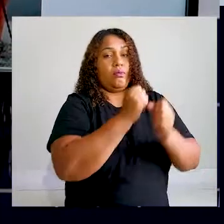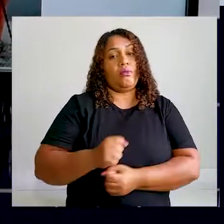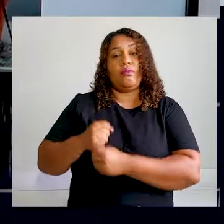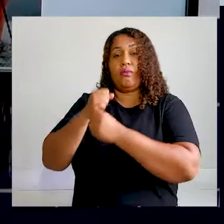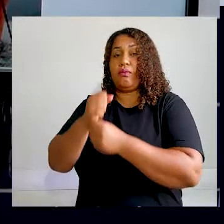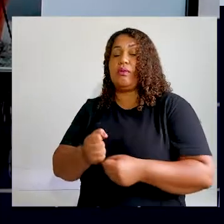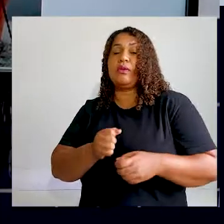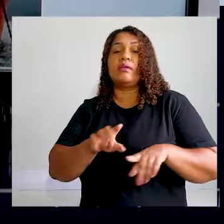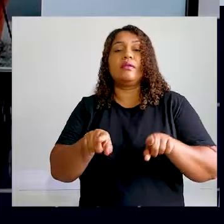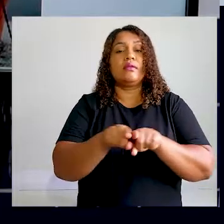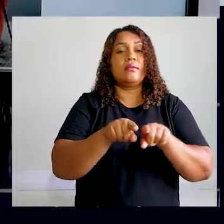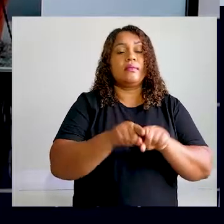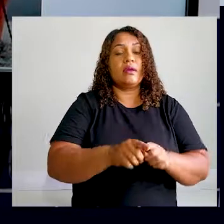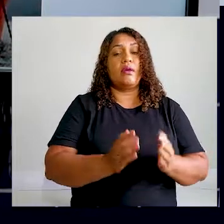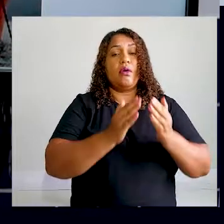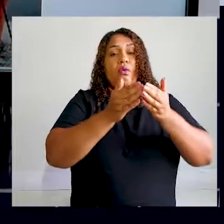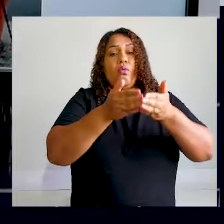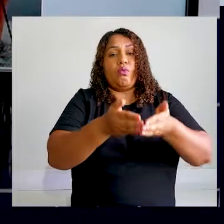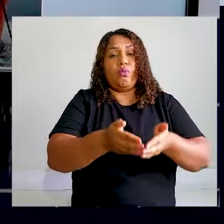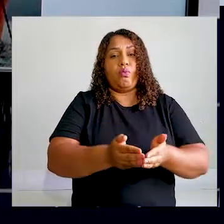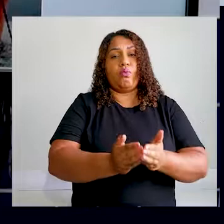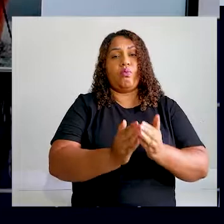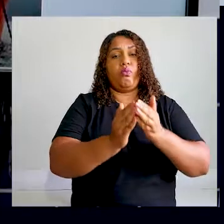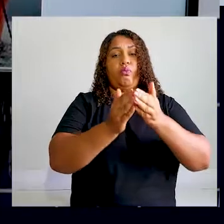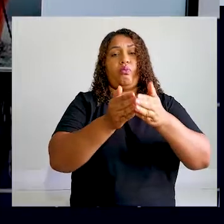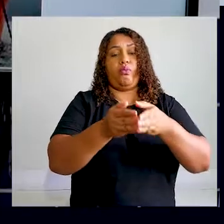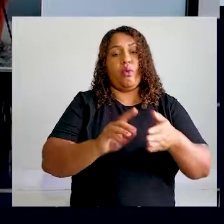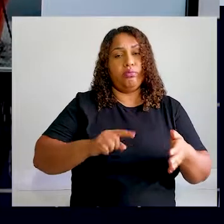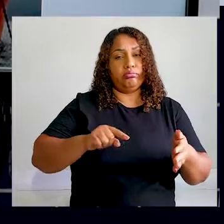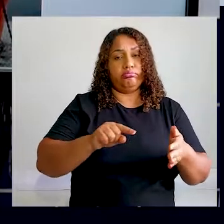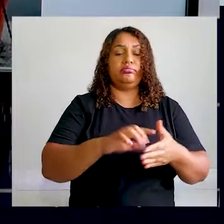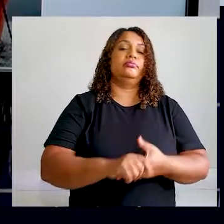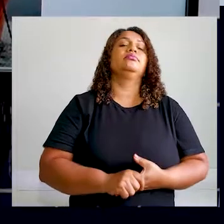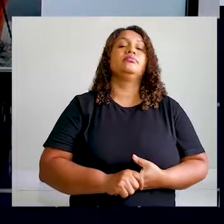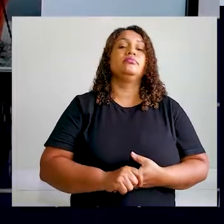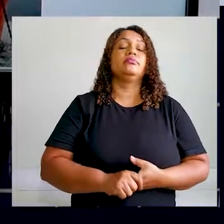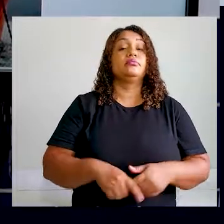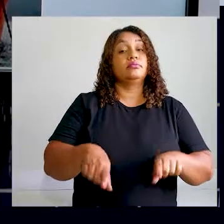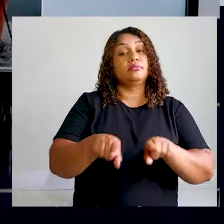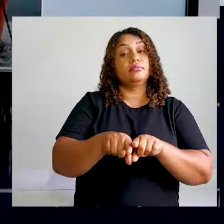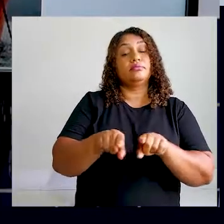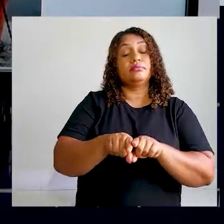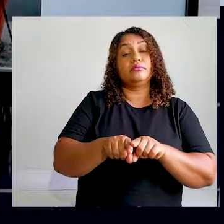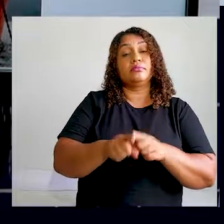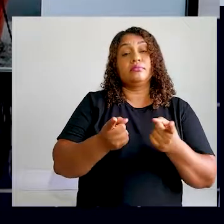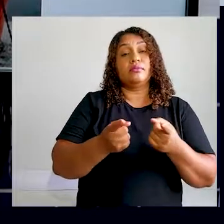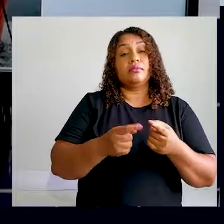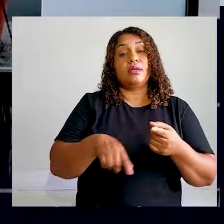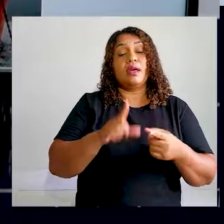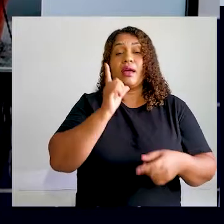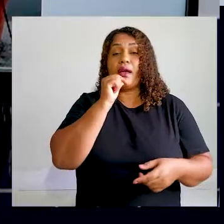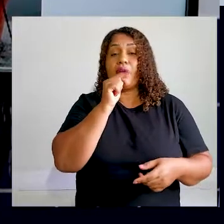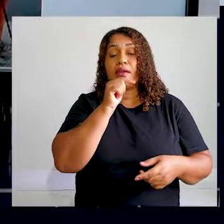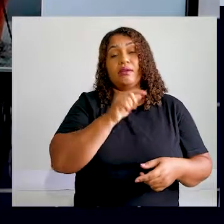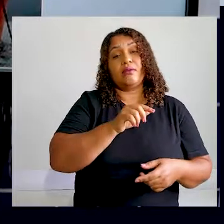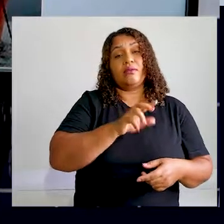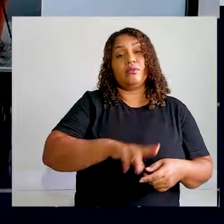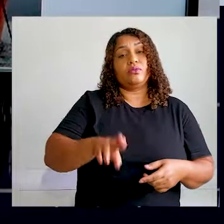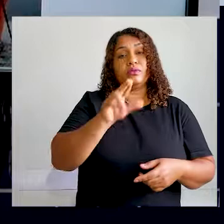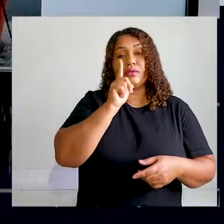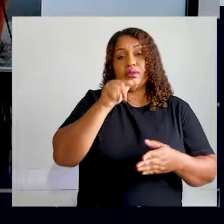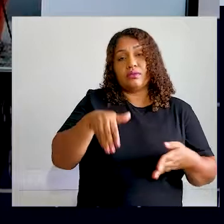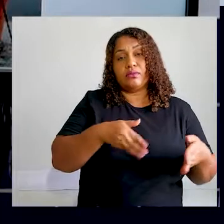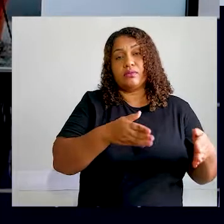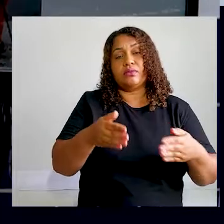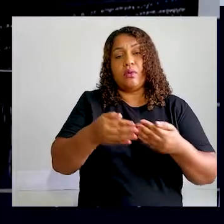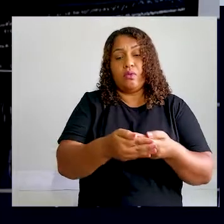canoas, barcos a vapor e motores movidos a combustível. Além dessas utilidades, a água de muitos